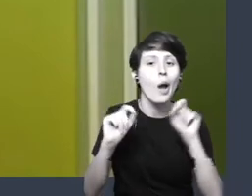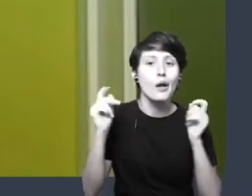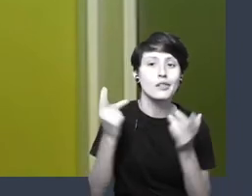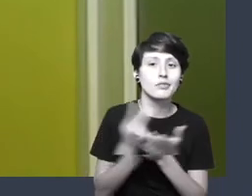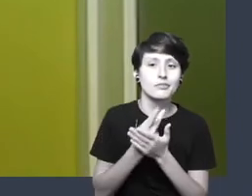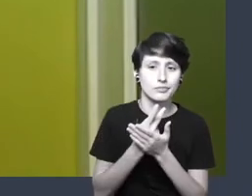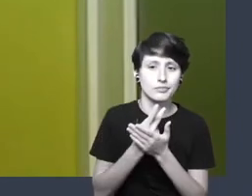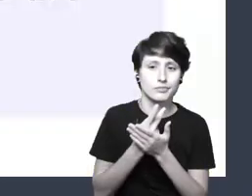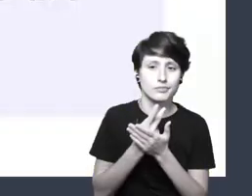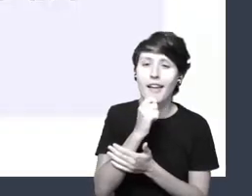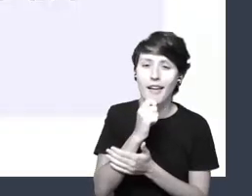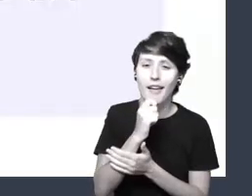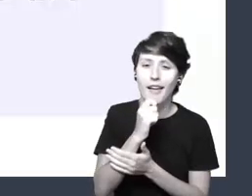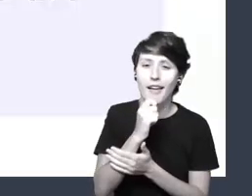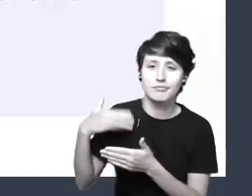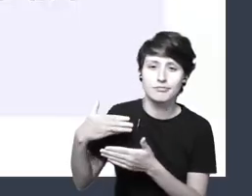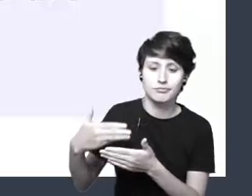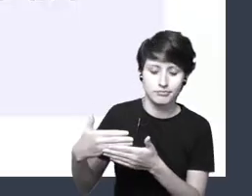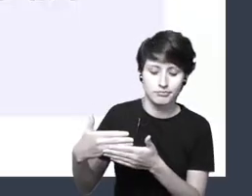ainda é que,